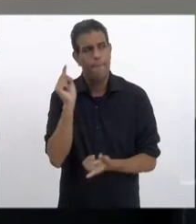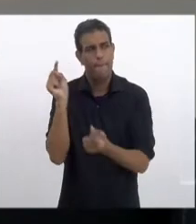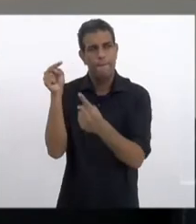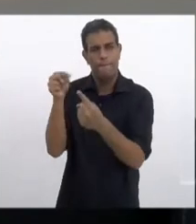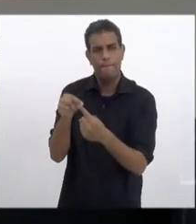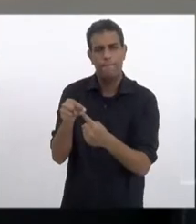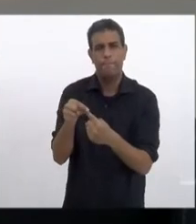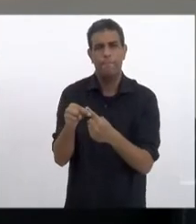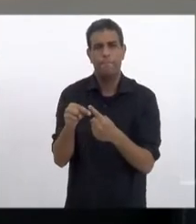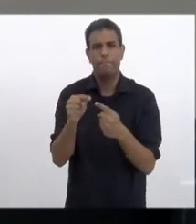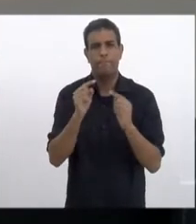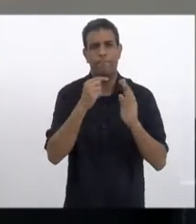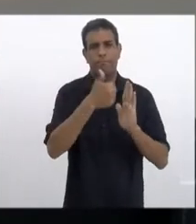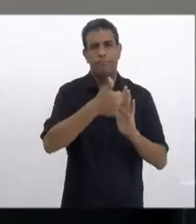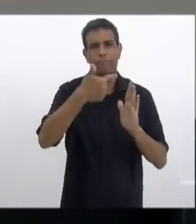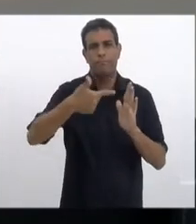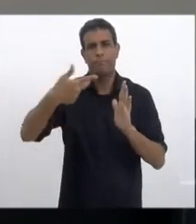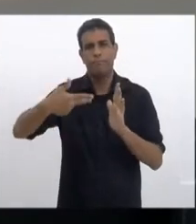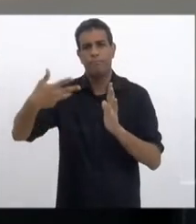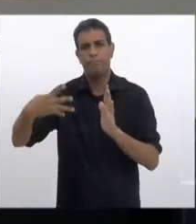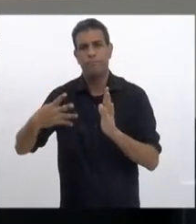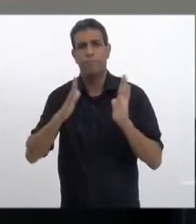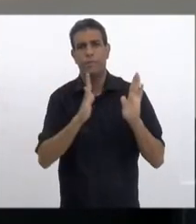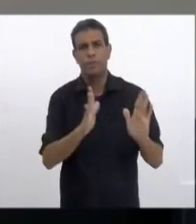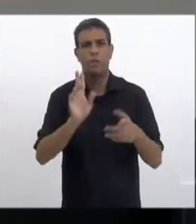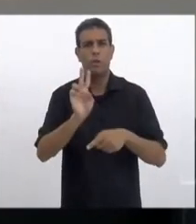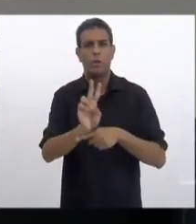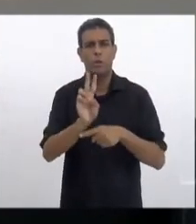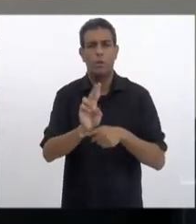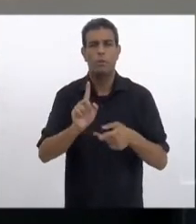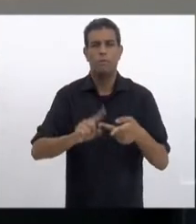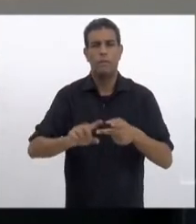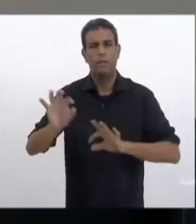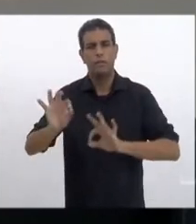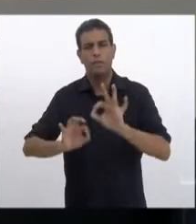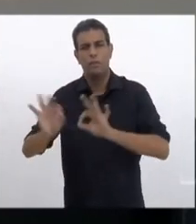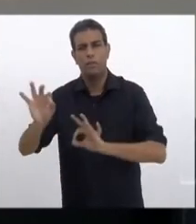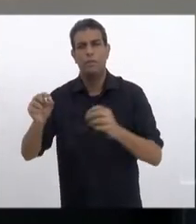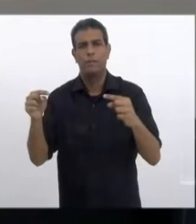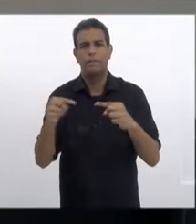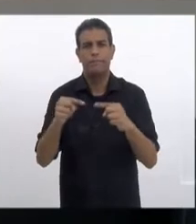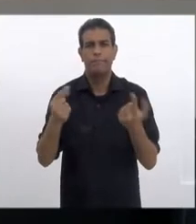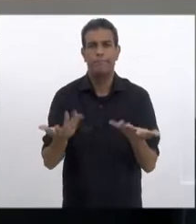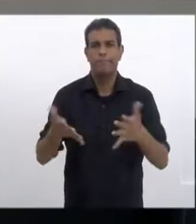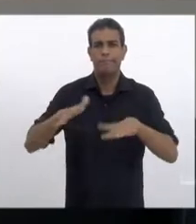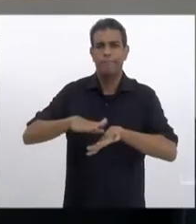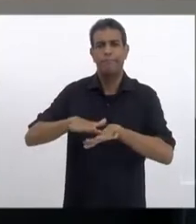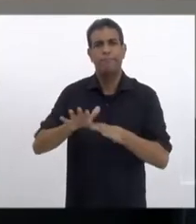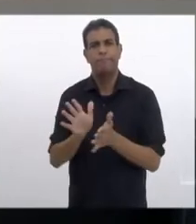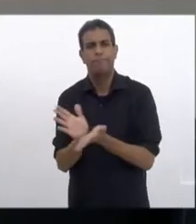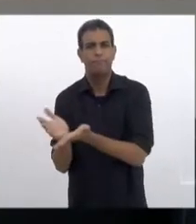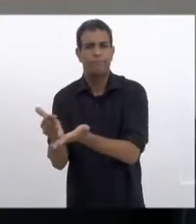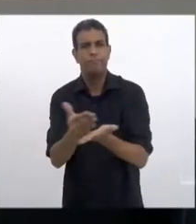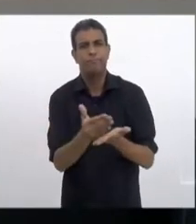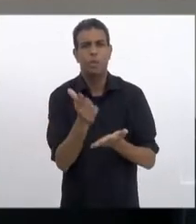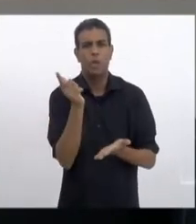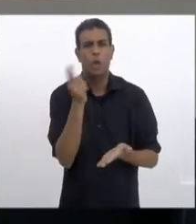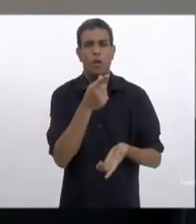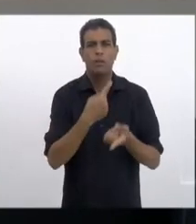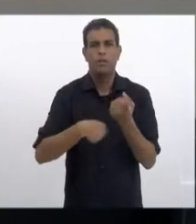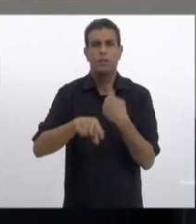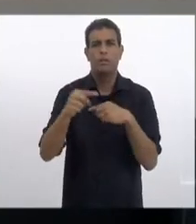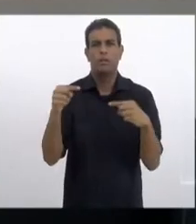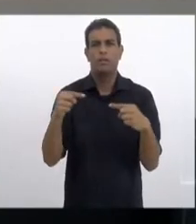os quatro eixos de ação, que é a prevenção e tratamento, incluindo o acolhimento e a recuperação e a reinserção